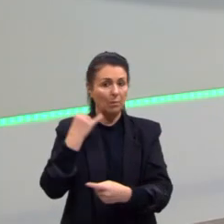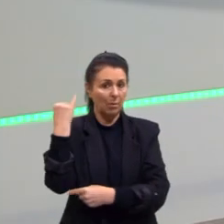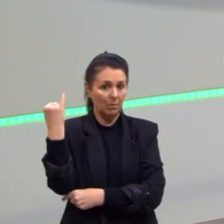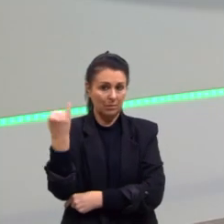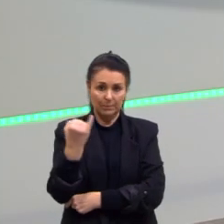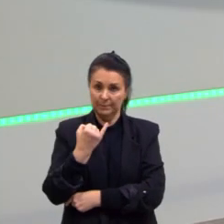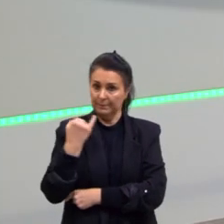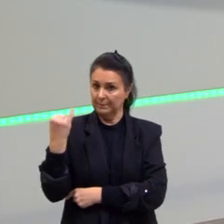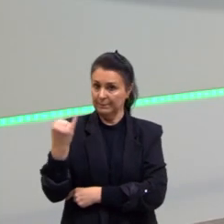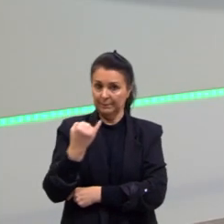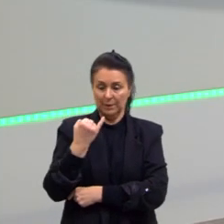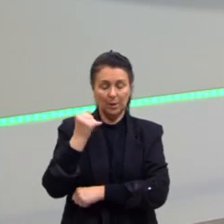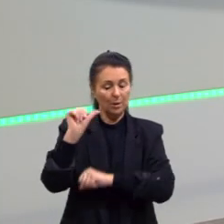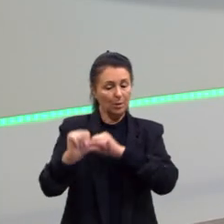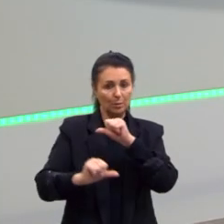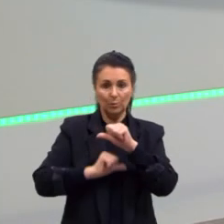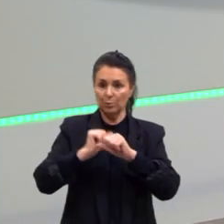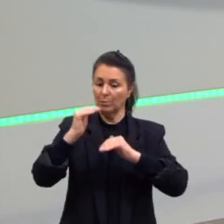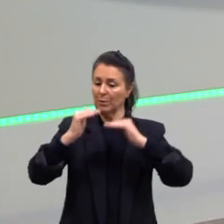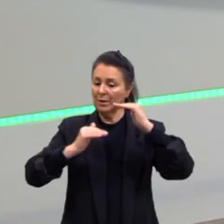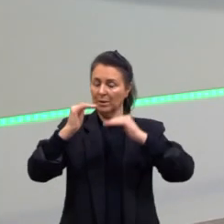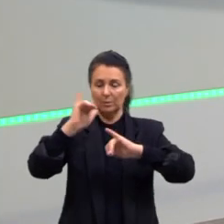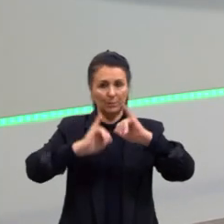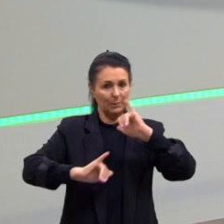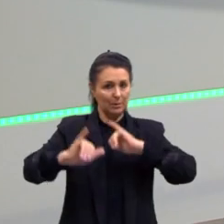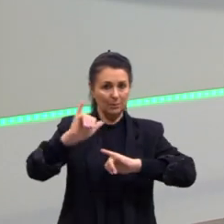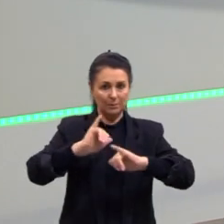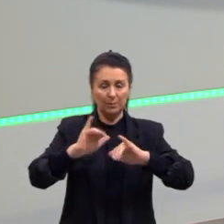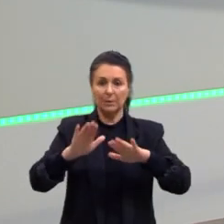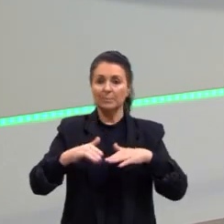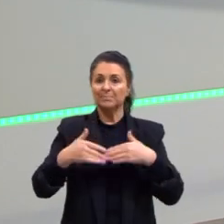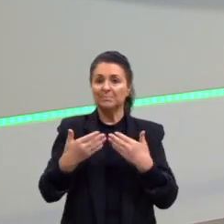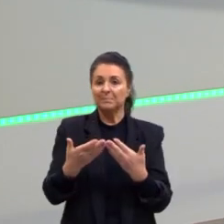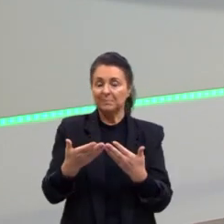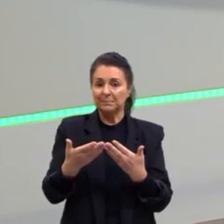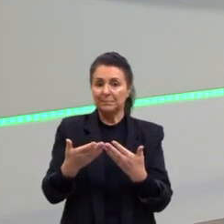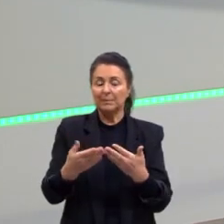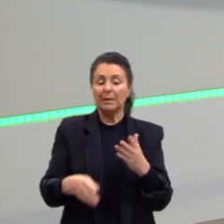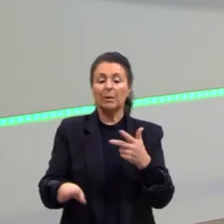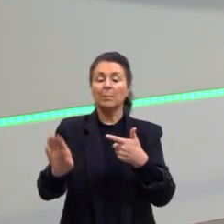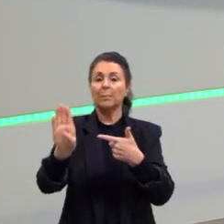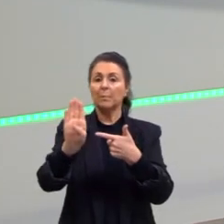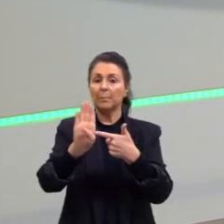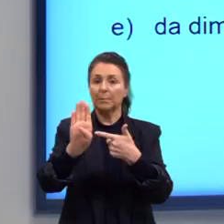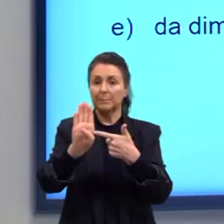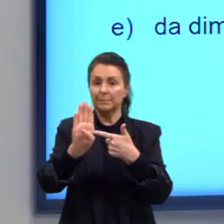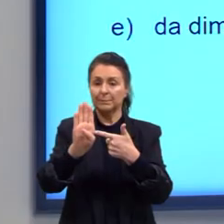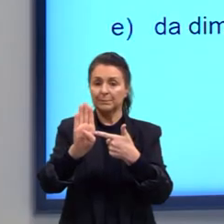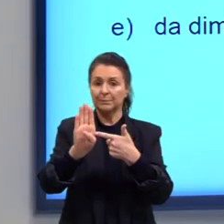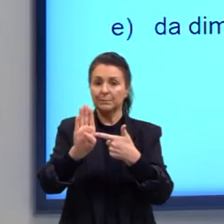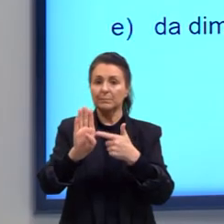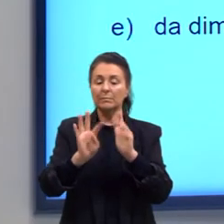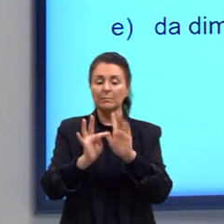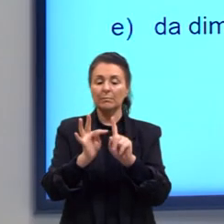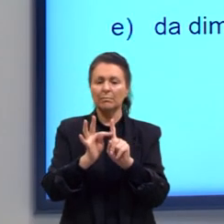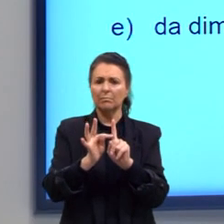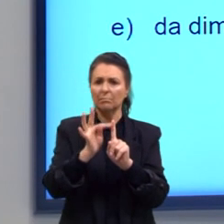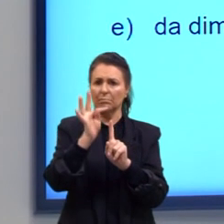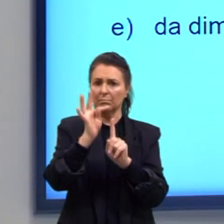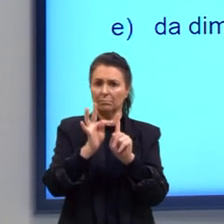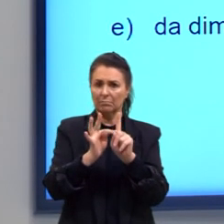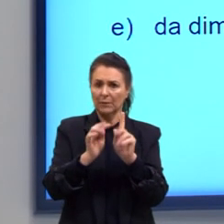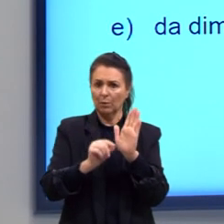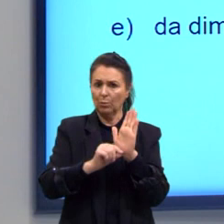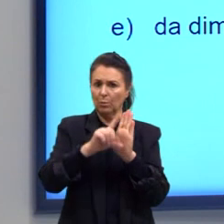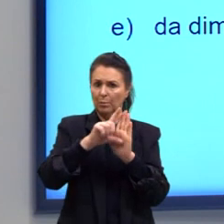não é o fluxo não é um fator que altera o meu equilíbrio químico então B alta a temperatura não